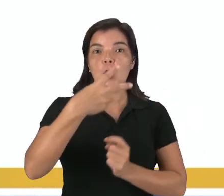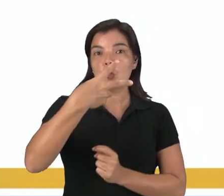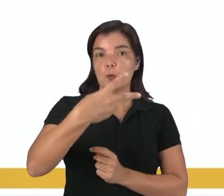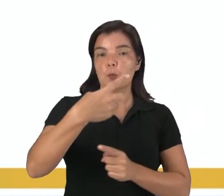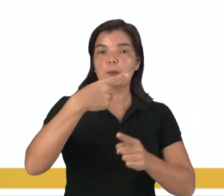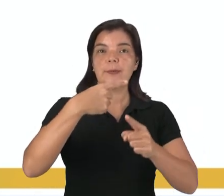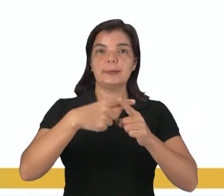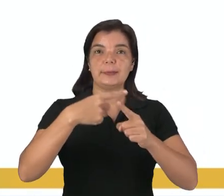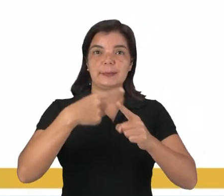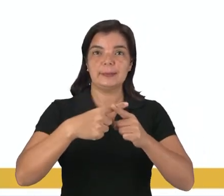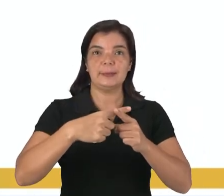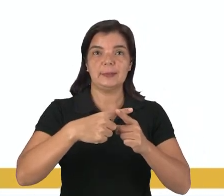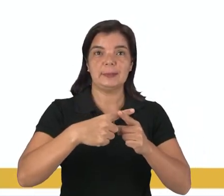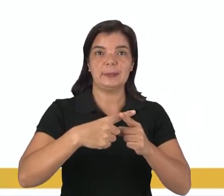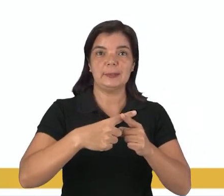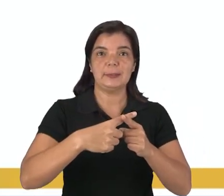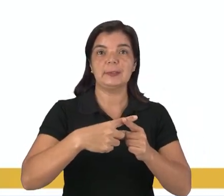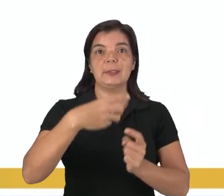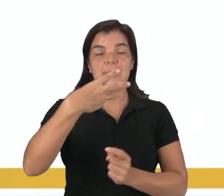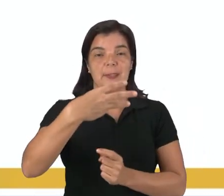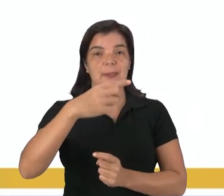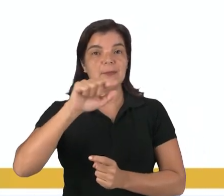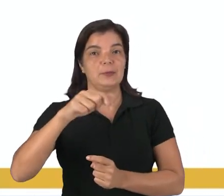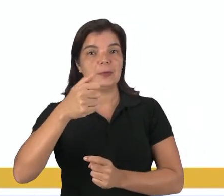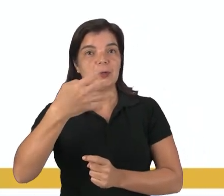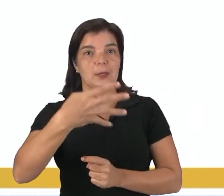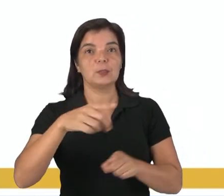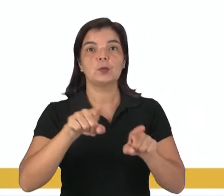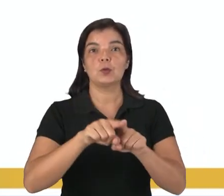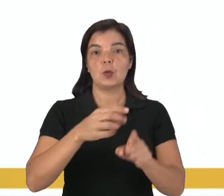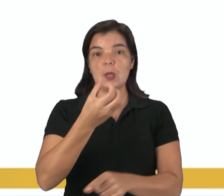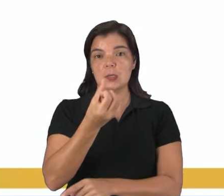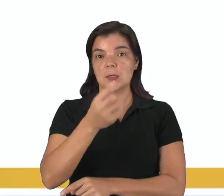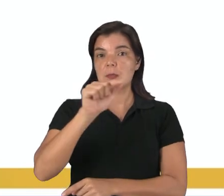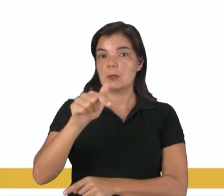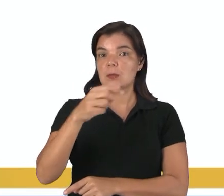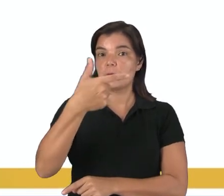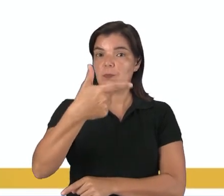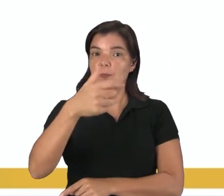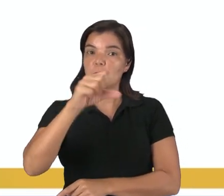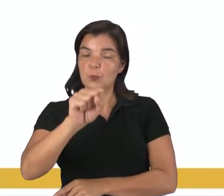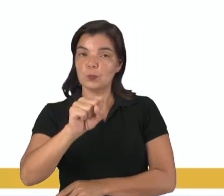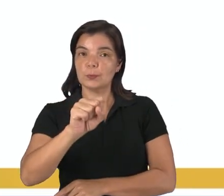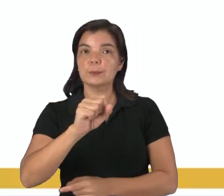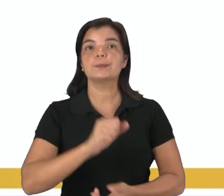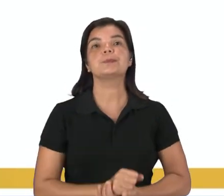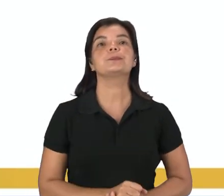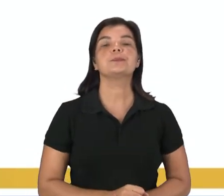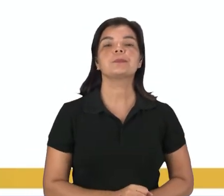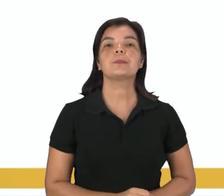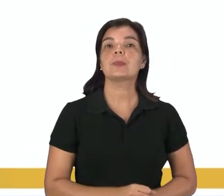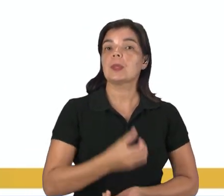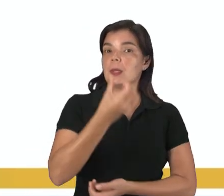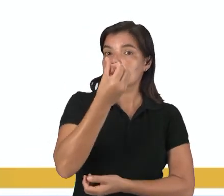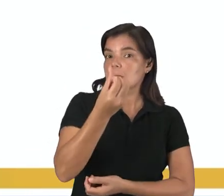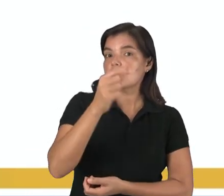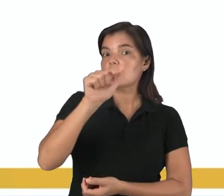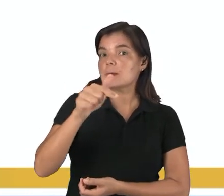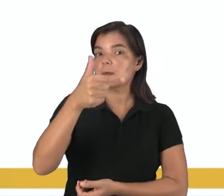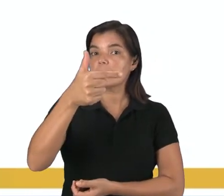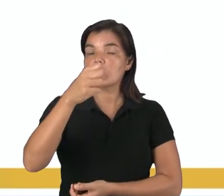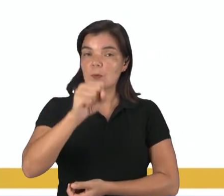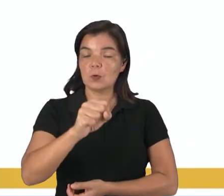2 vezes 3,14 temos o número 6,28 e esse